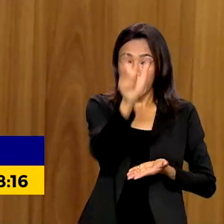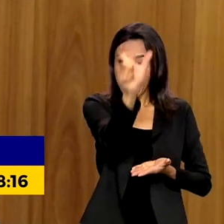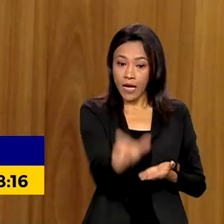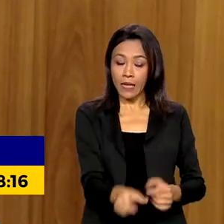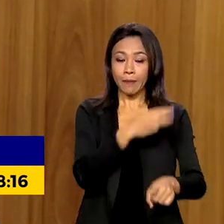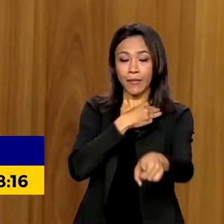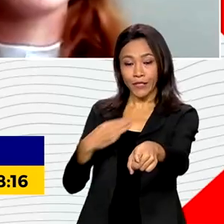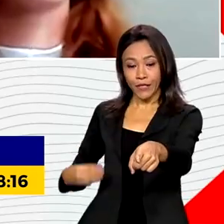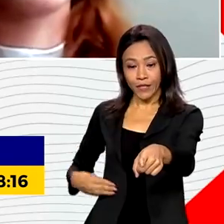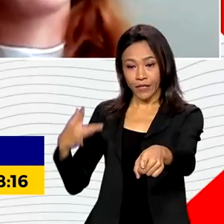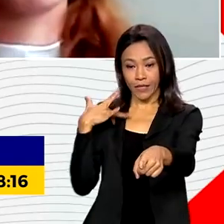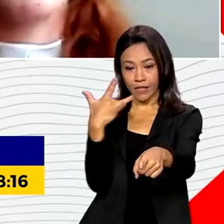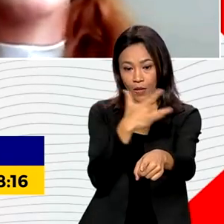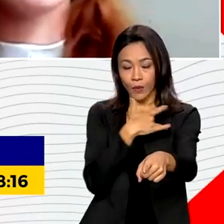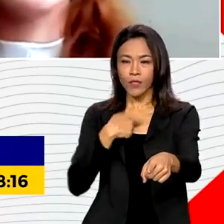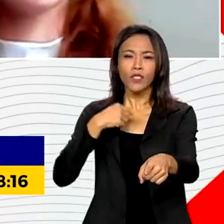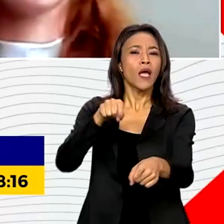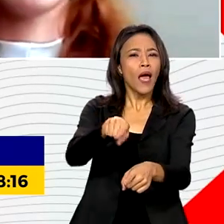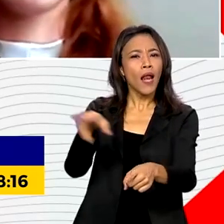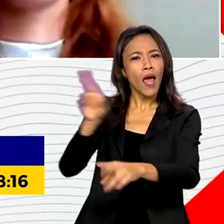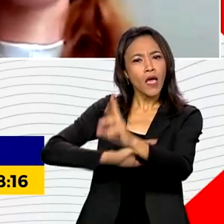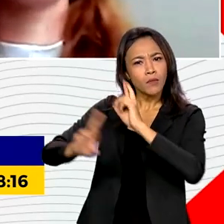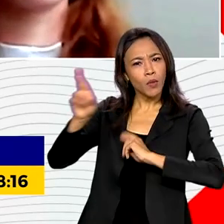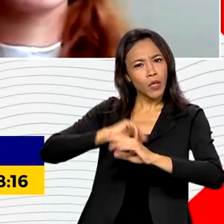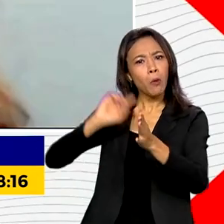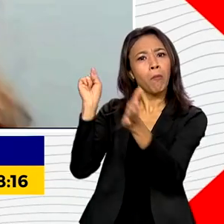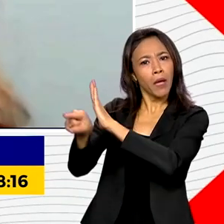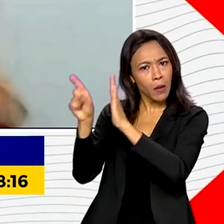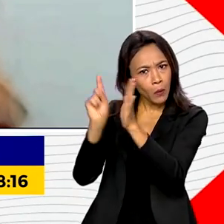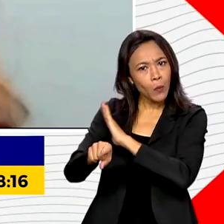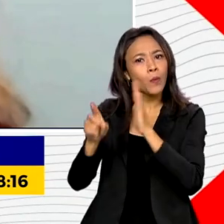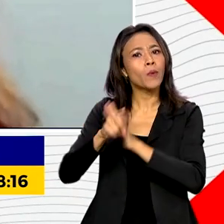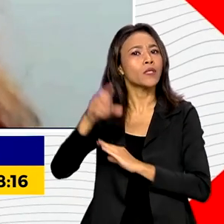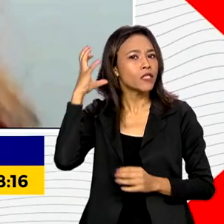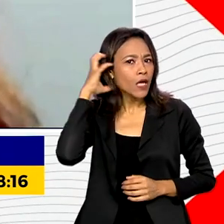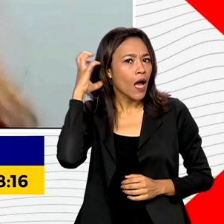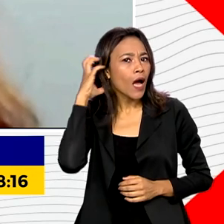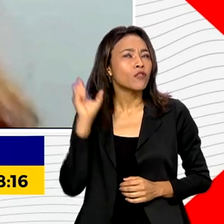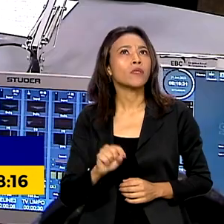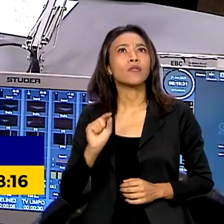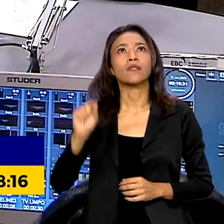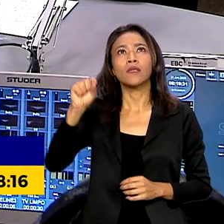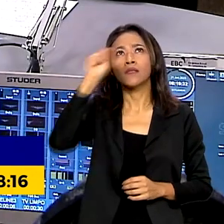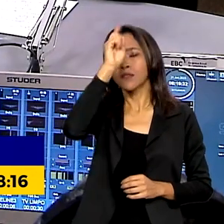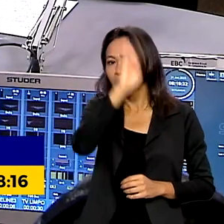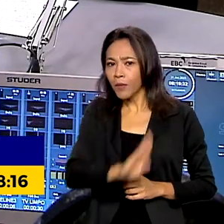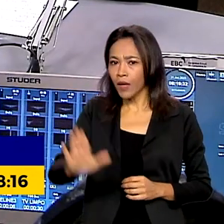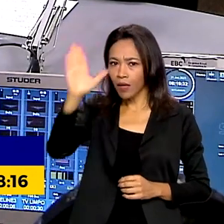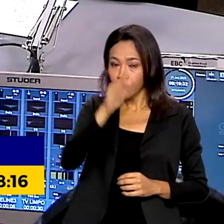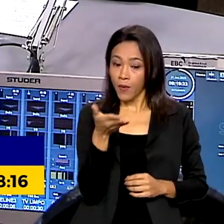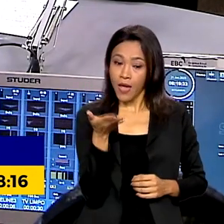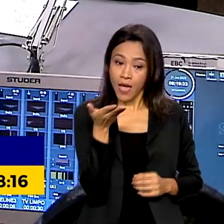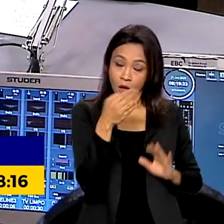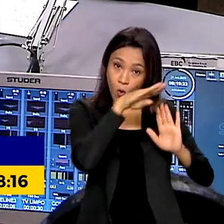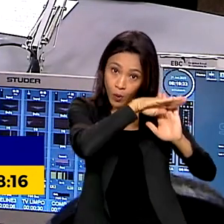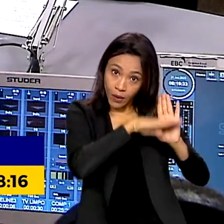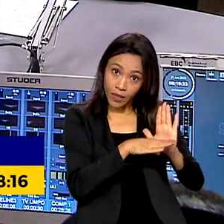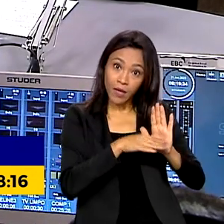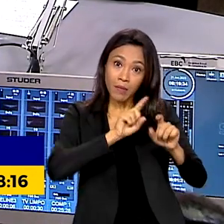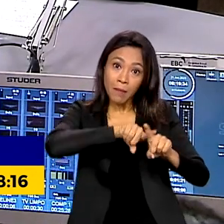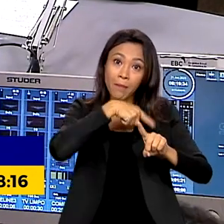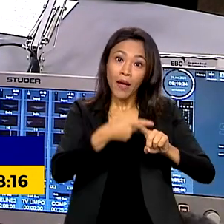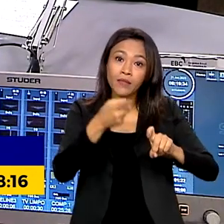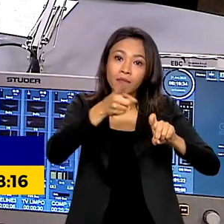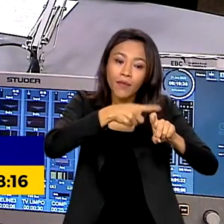Nízia Trindade, que respondeu perguntas de ouvintes de rádios de todo o país. O programa Mais Médicos, reformulado